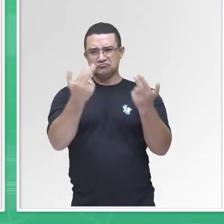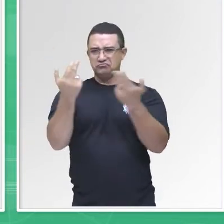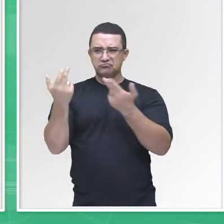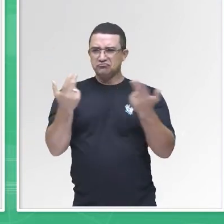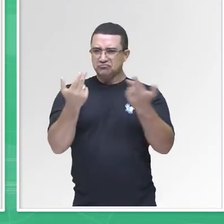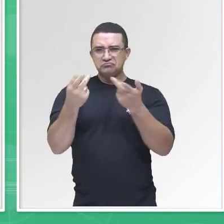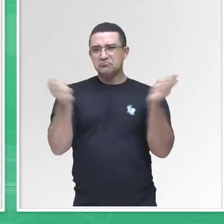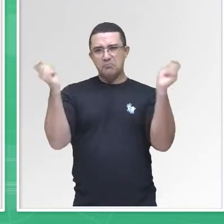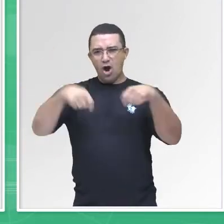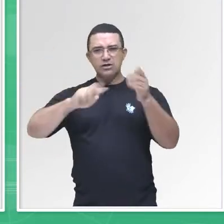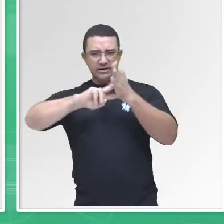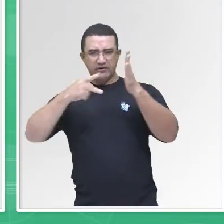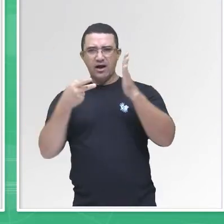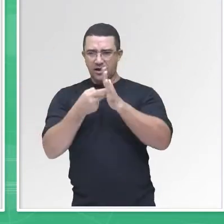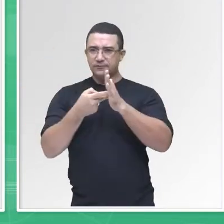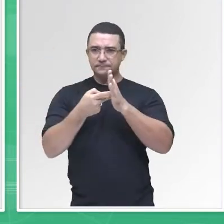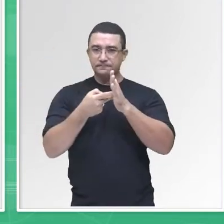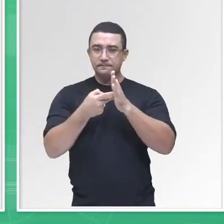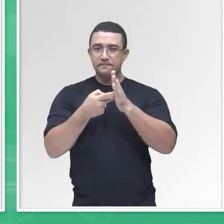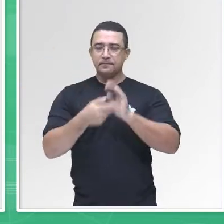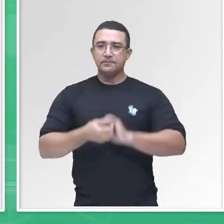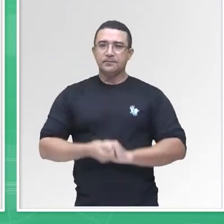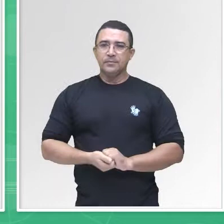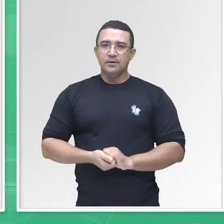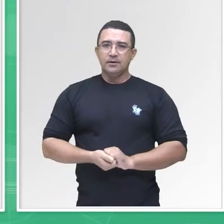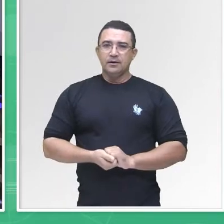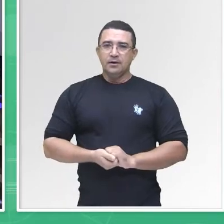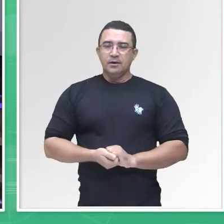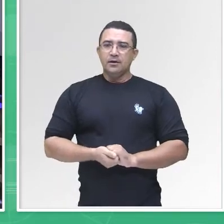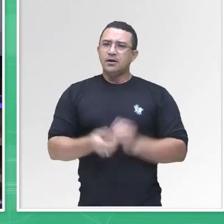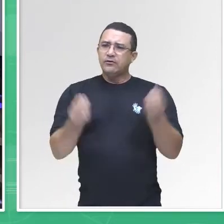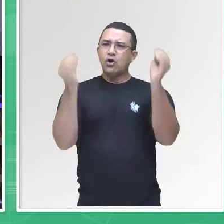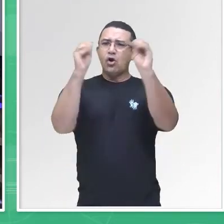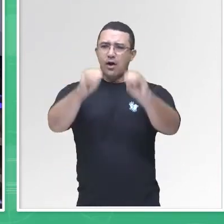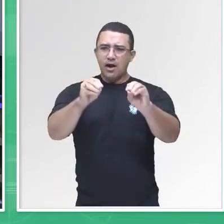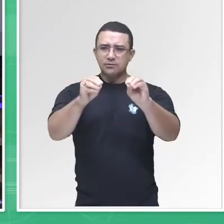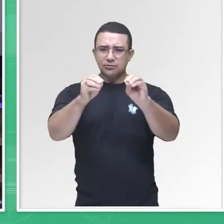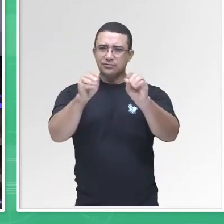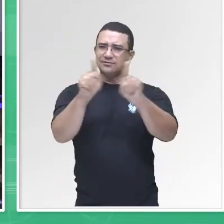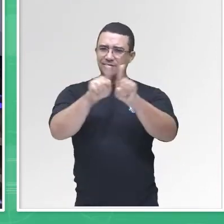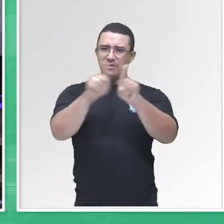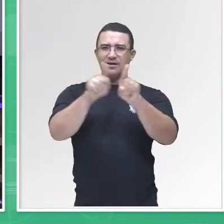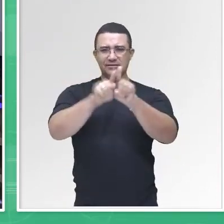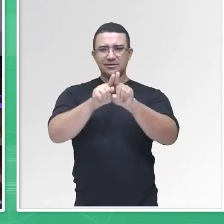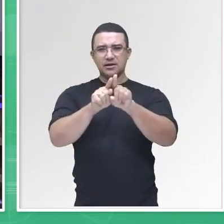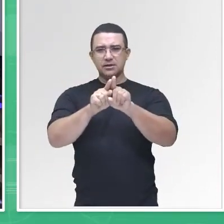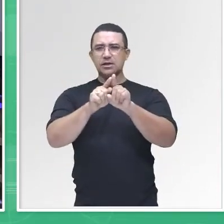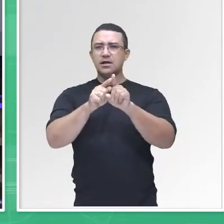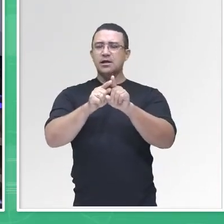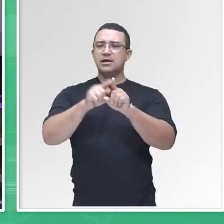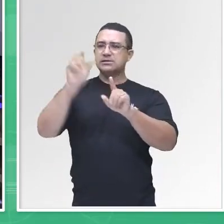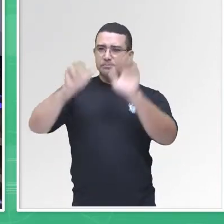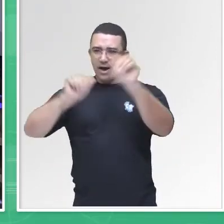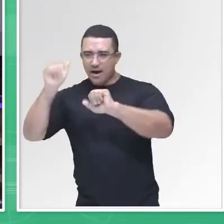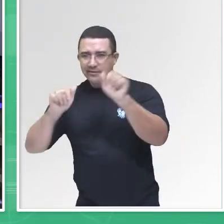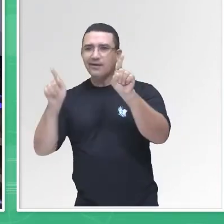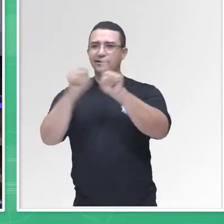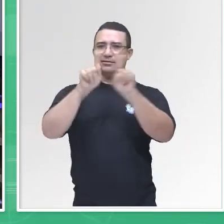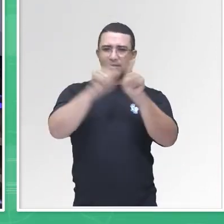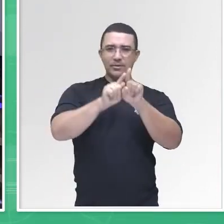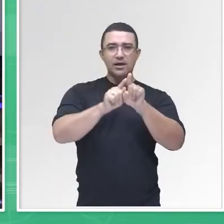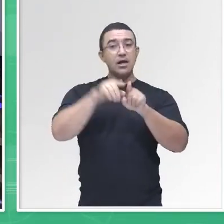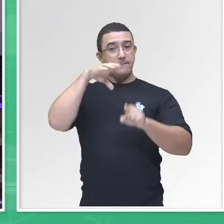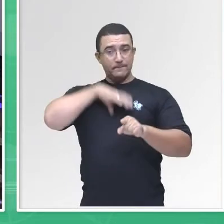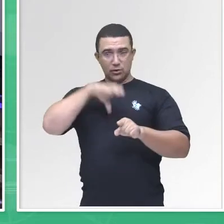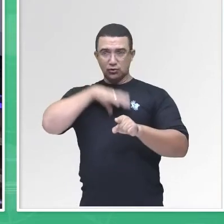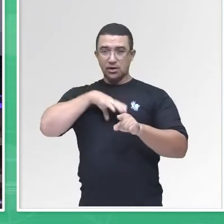italiana, mas que ela foi bem introduzida tanto aqui no Brasil como também na Espanha e em todo o contexto hispânico em redor